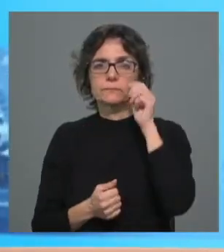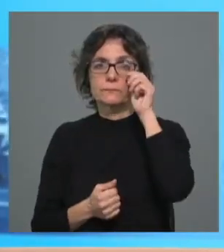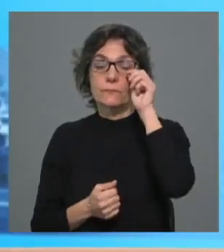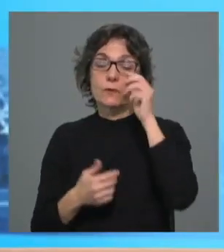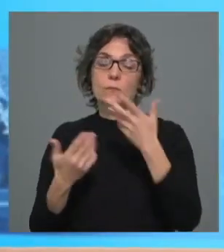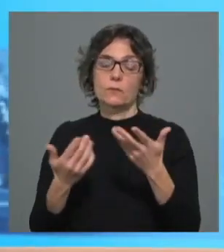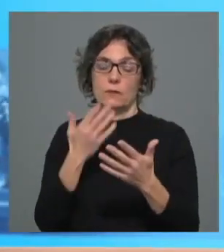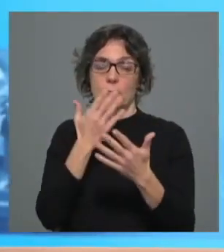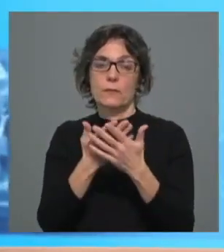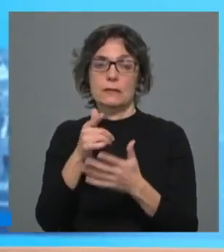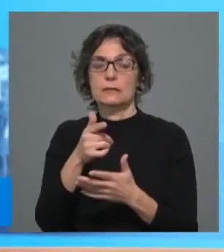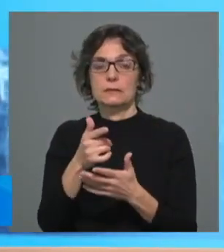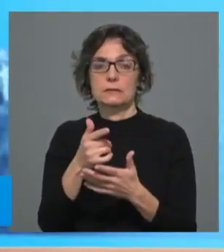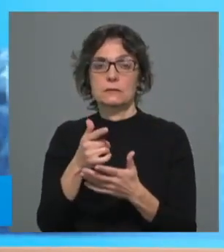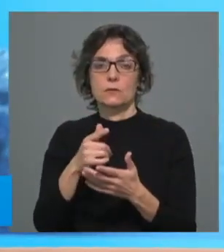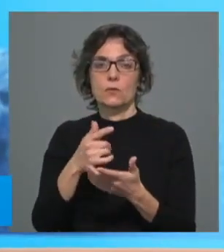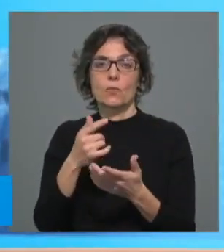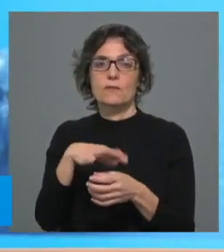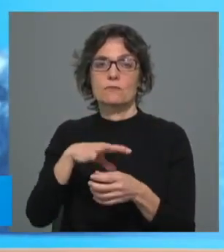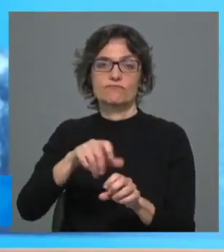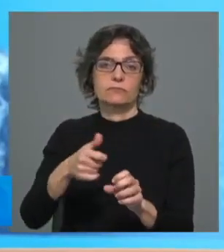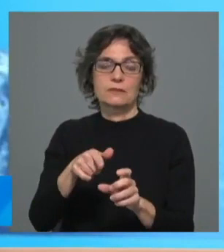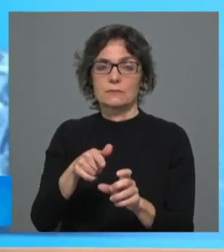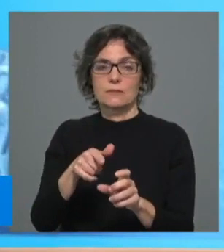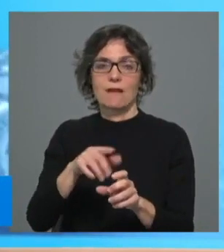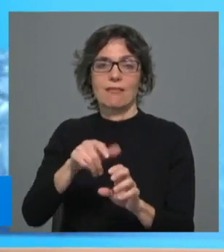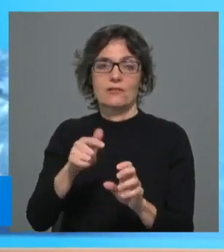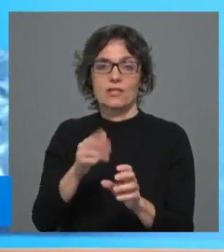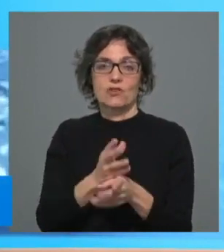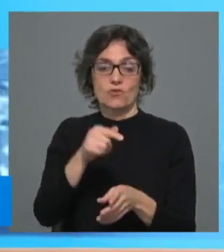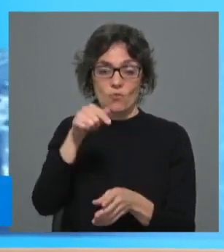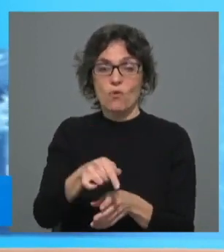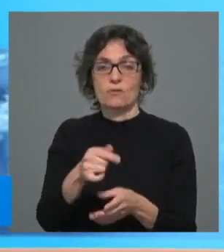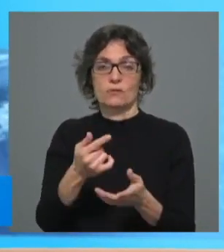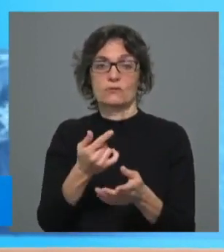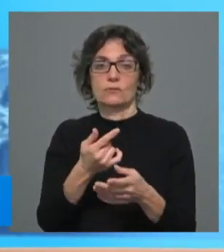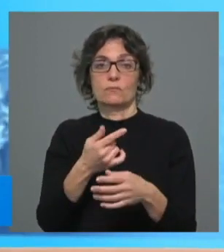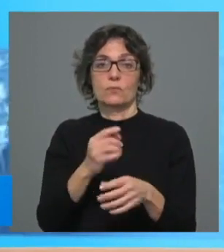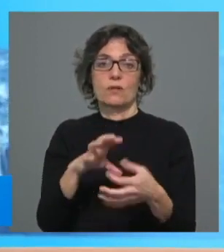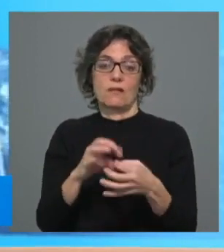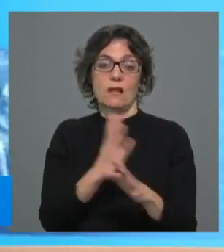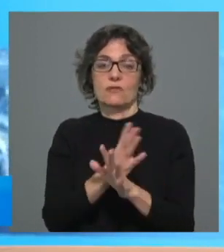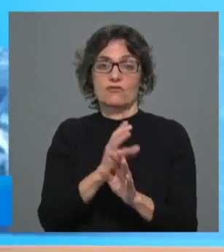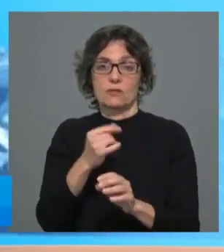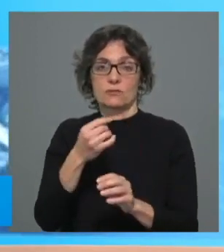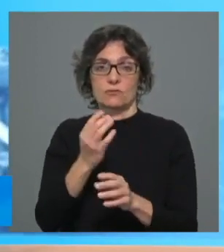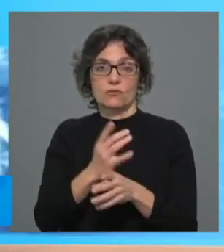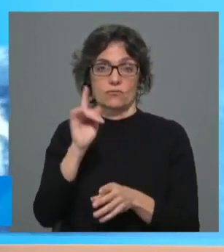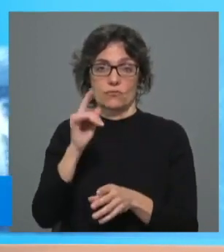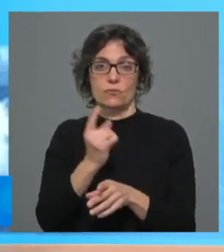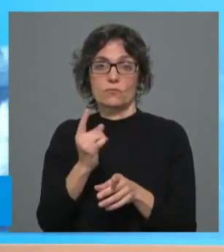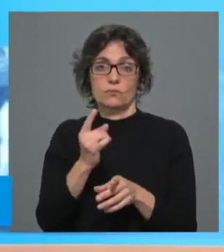é que a tragédia não é apenas aquilo que aconteceu agora nós ficamos mais sensíveis essa transgeria porque na realidade